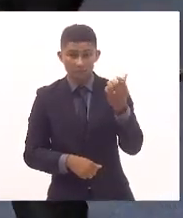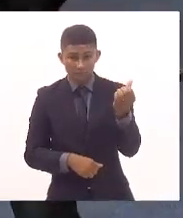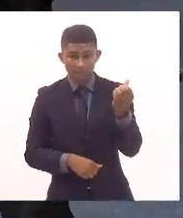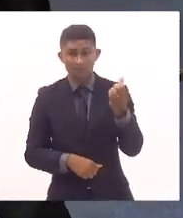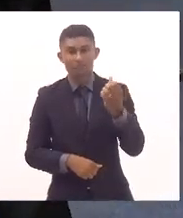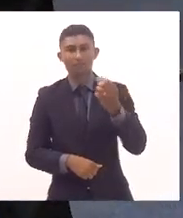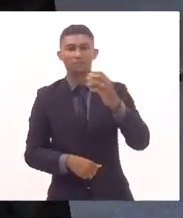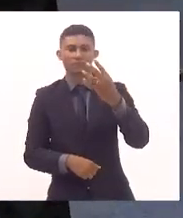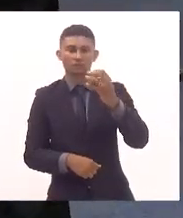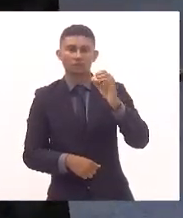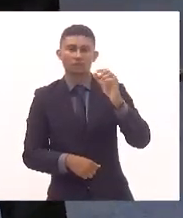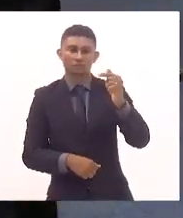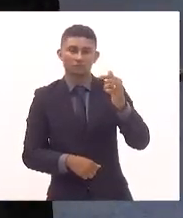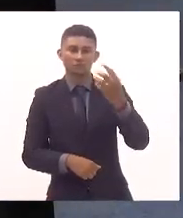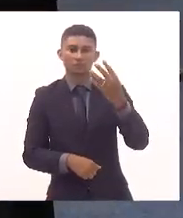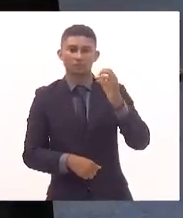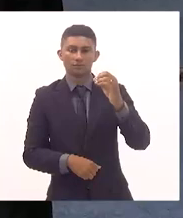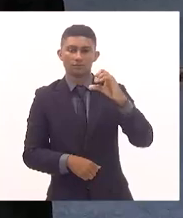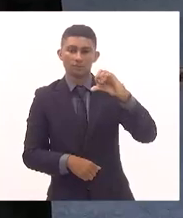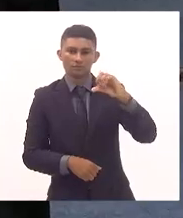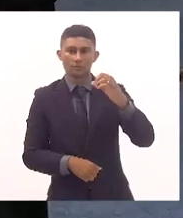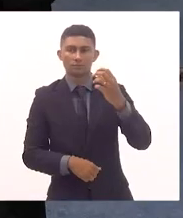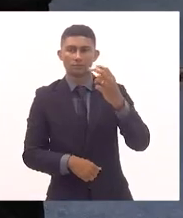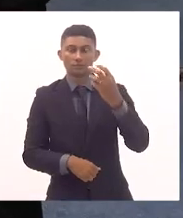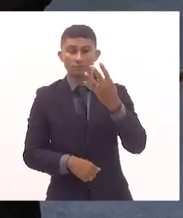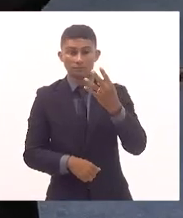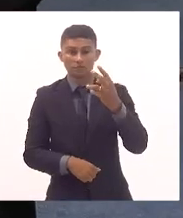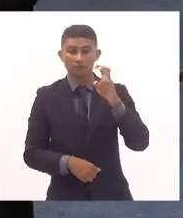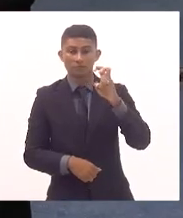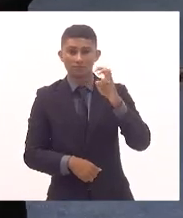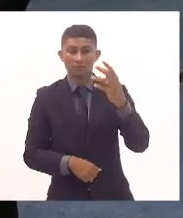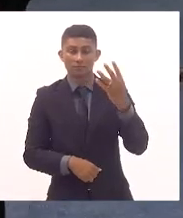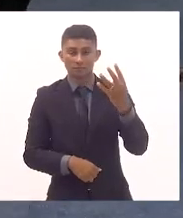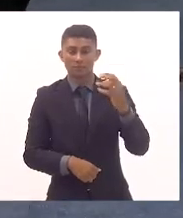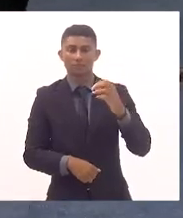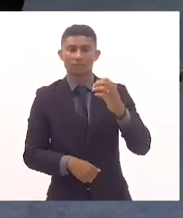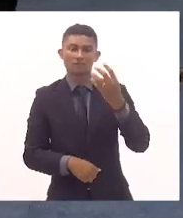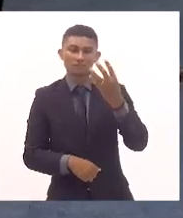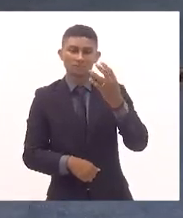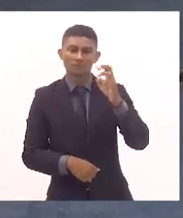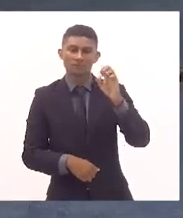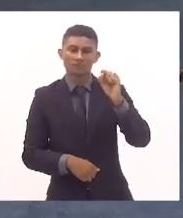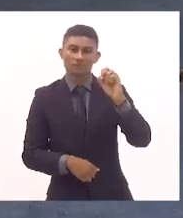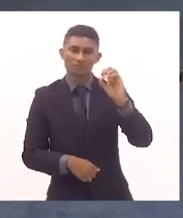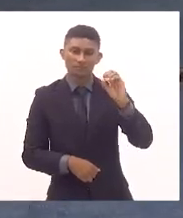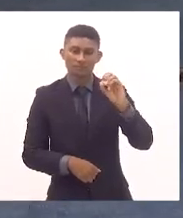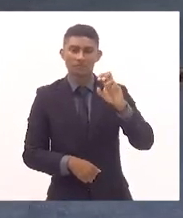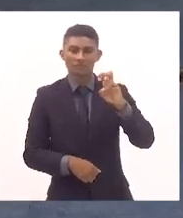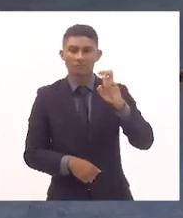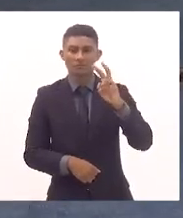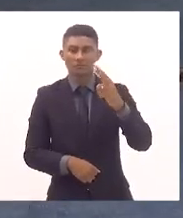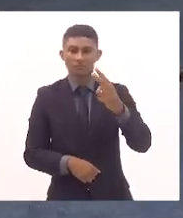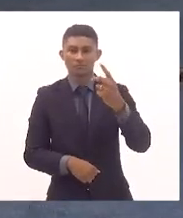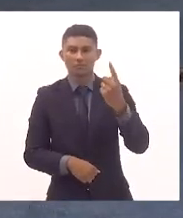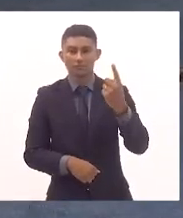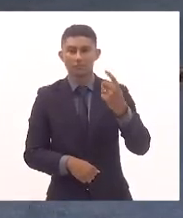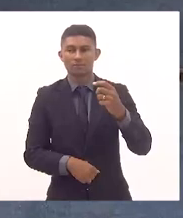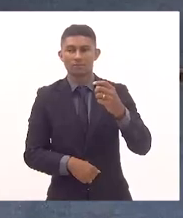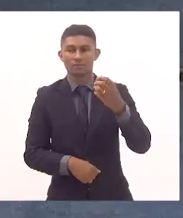387, 407, 409, 454, 479, 480, 521, 23, 601